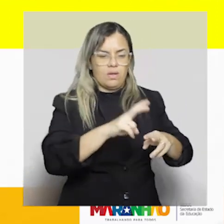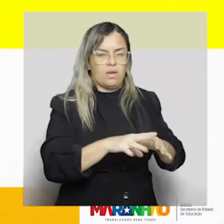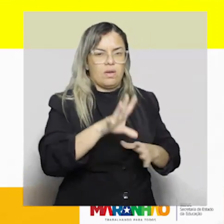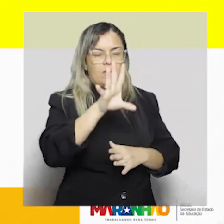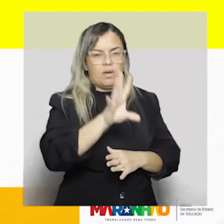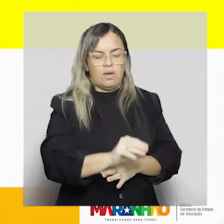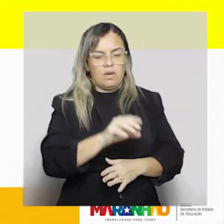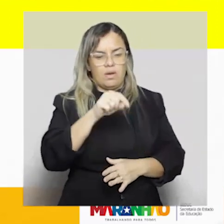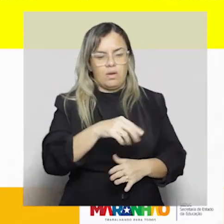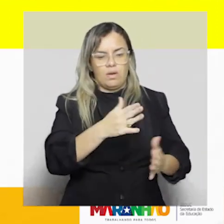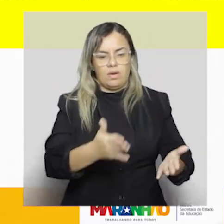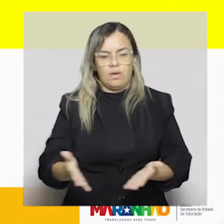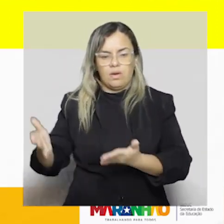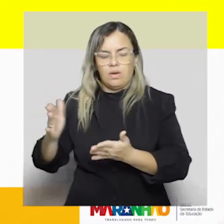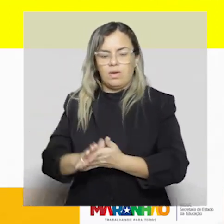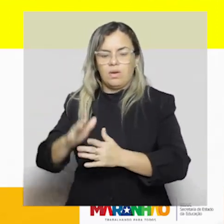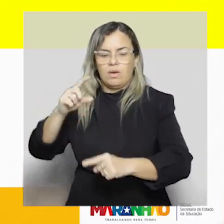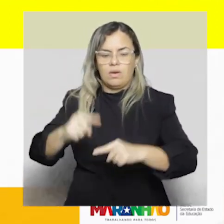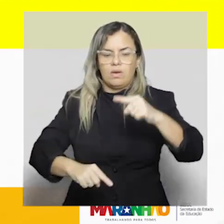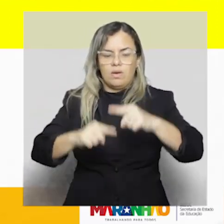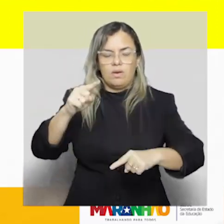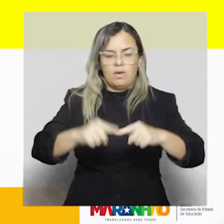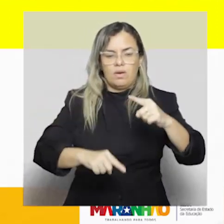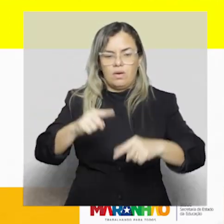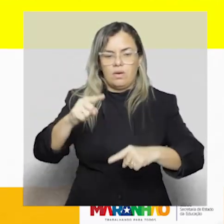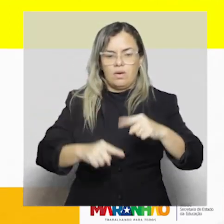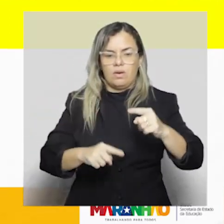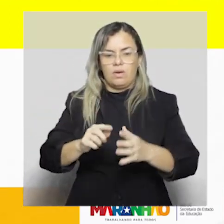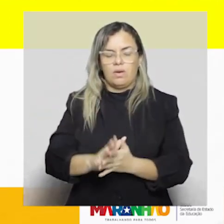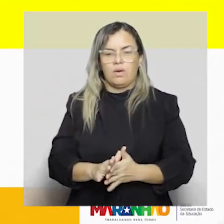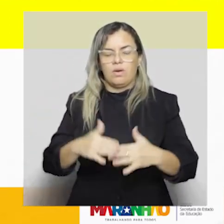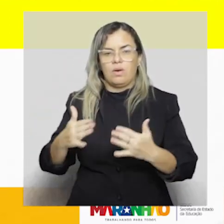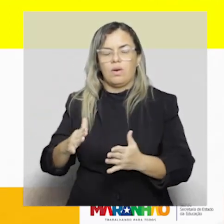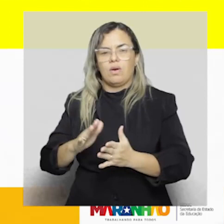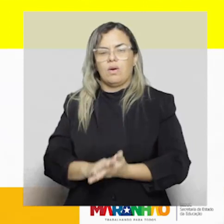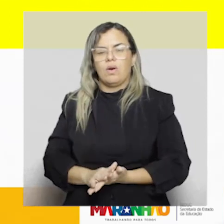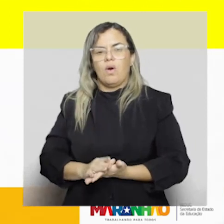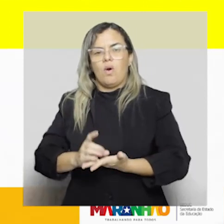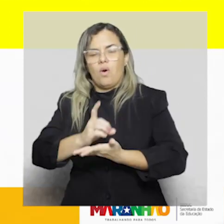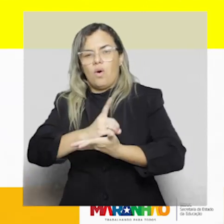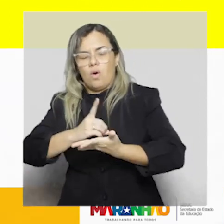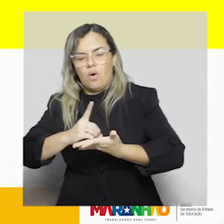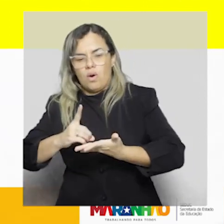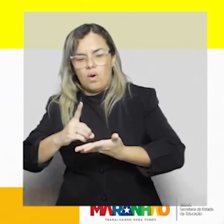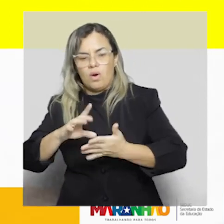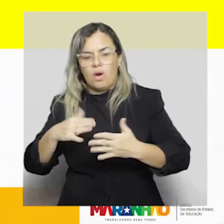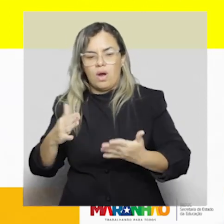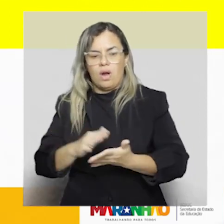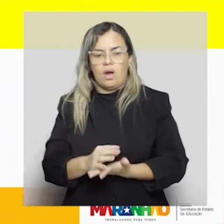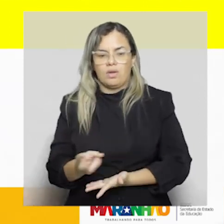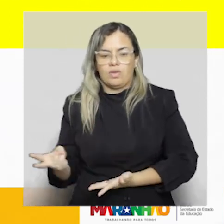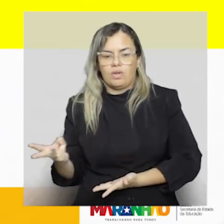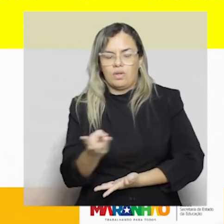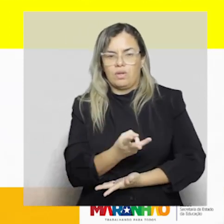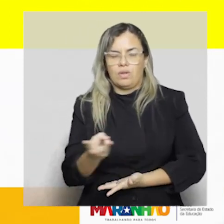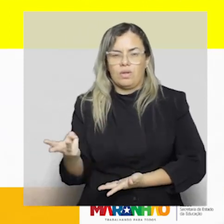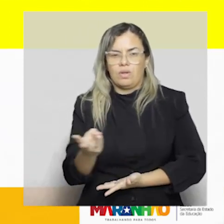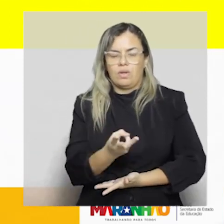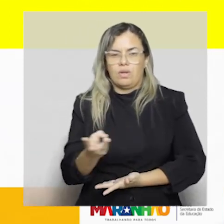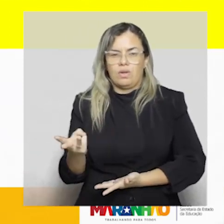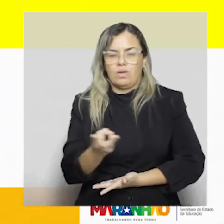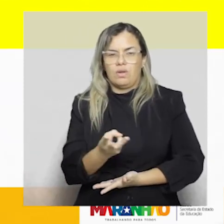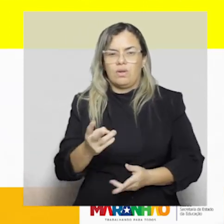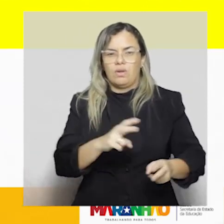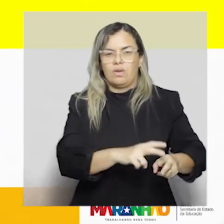cadeira, a cadeira, o objeto em si, e o verbete do dicionário, cadeira. As três são cadeiras? Só que eu tenho